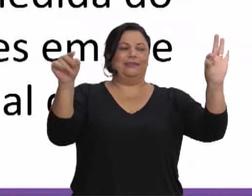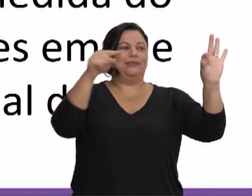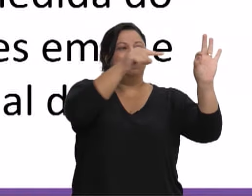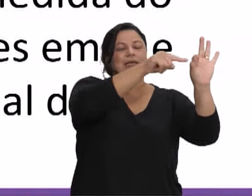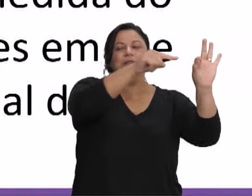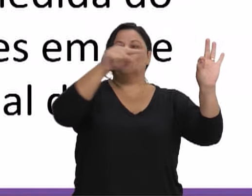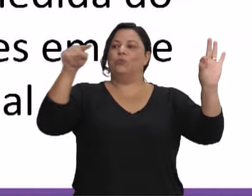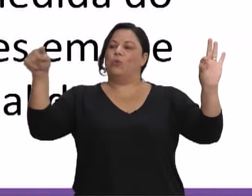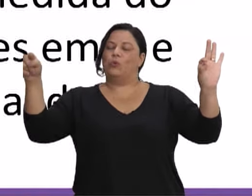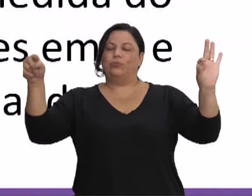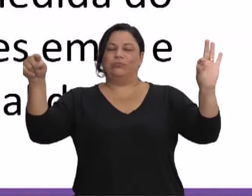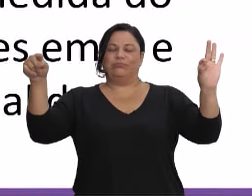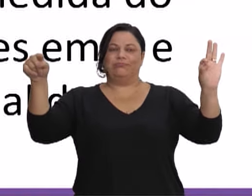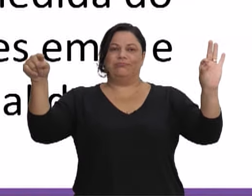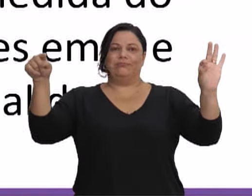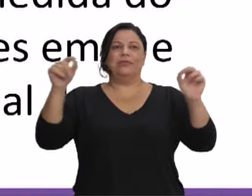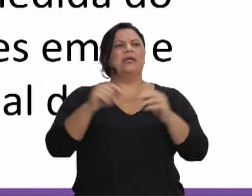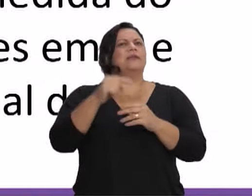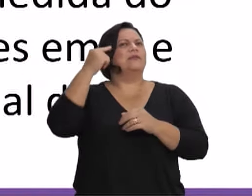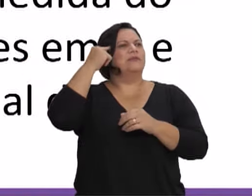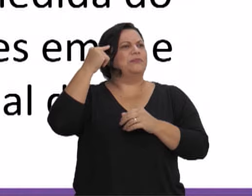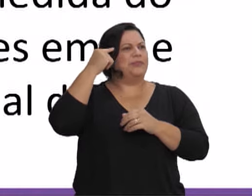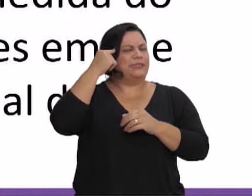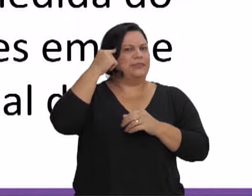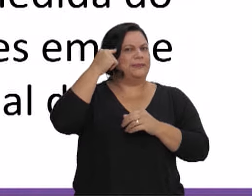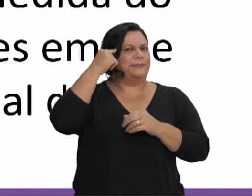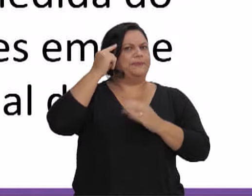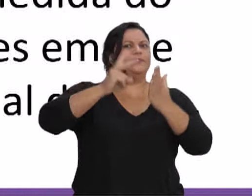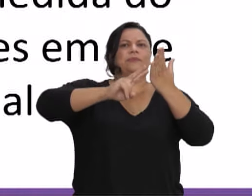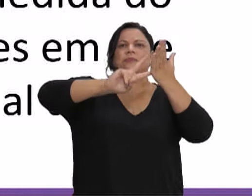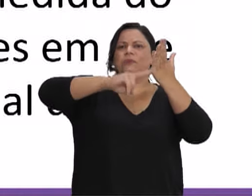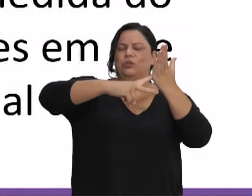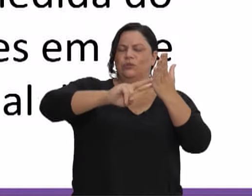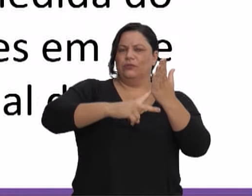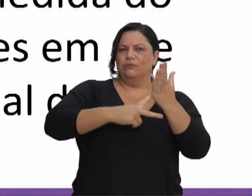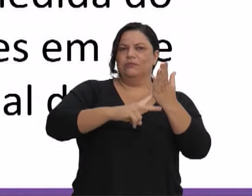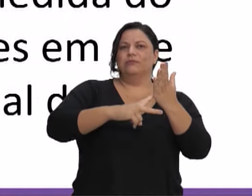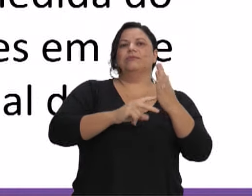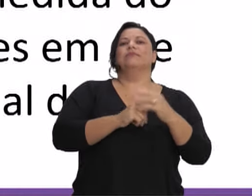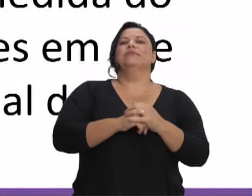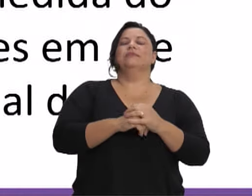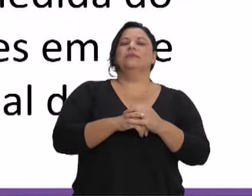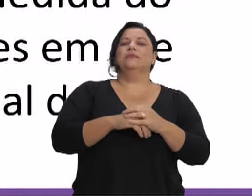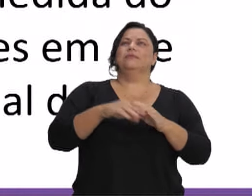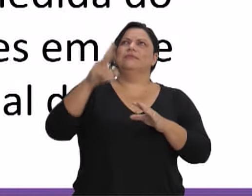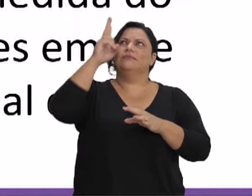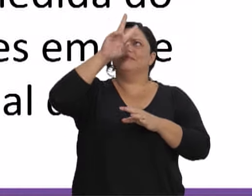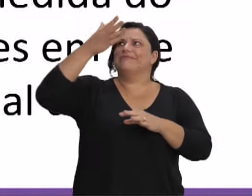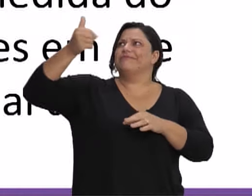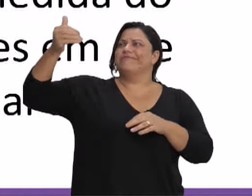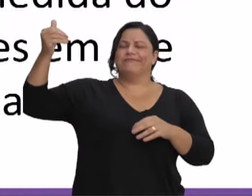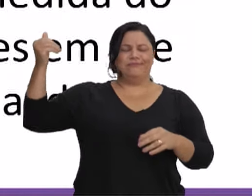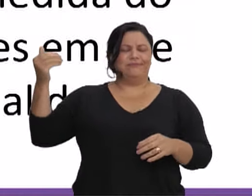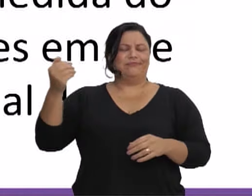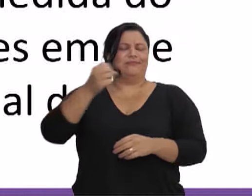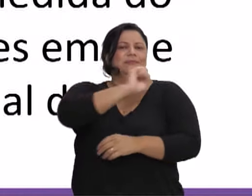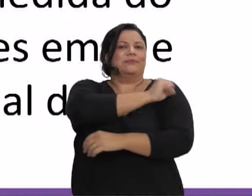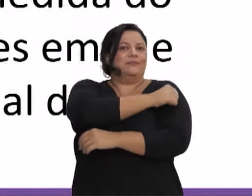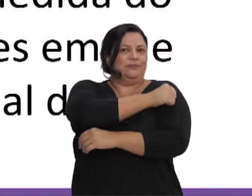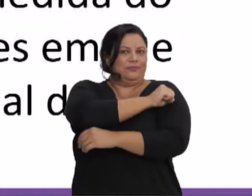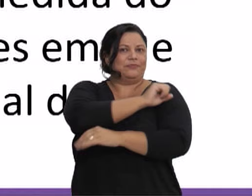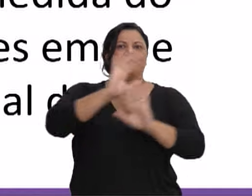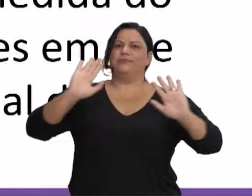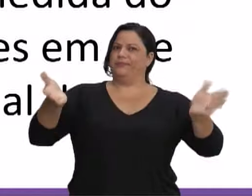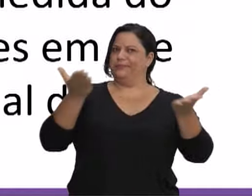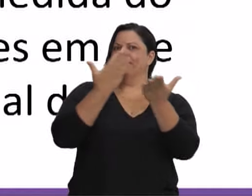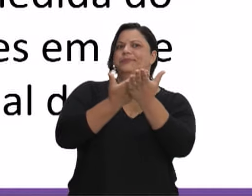numa situação. A geometria plana lá, desde que a gente começou a ver lá no 8º ano, a gente